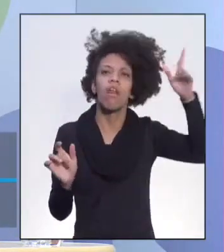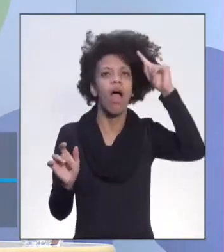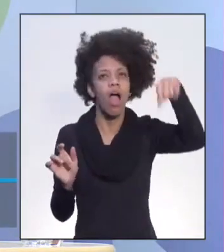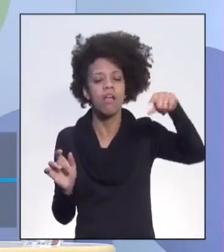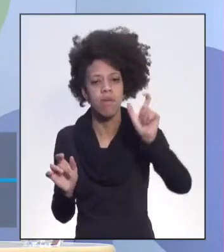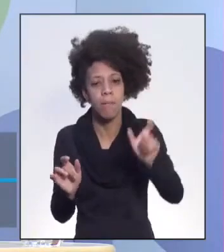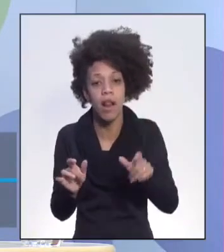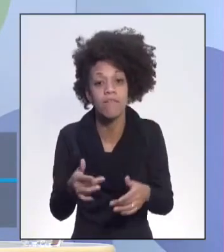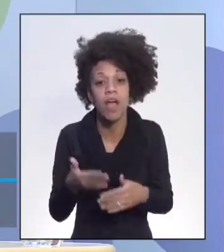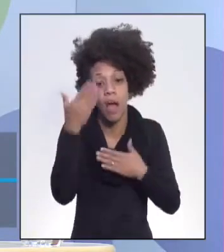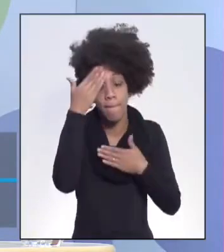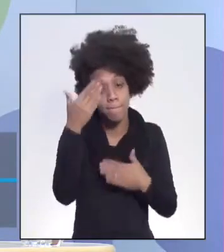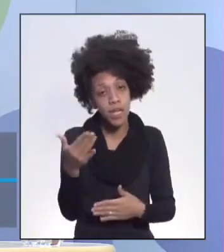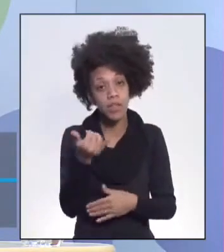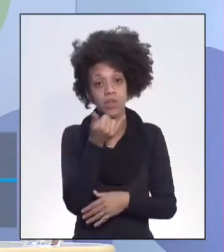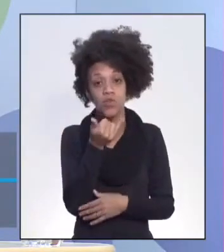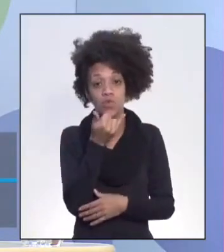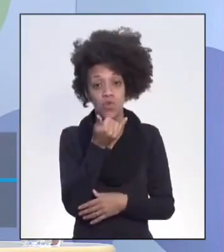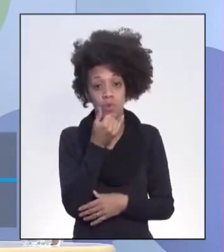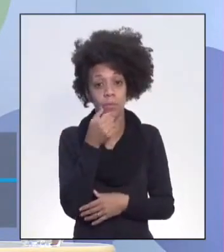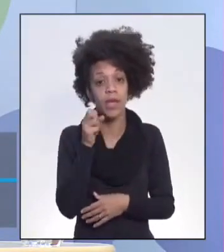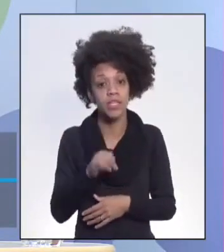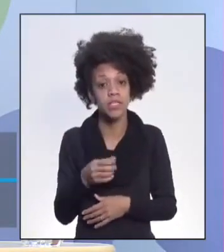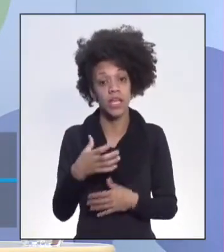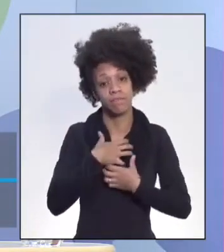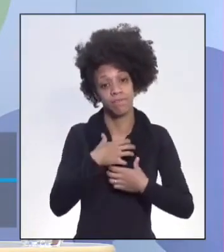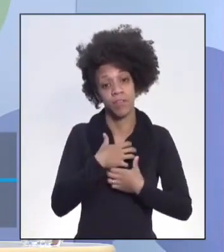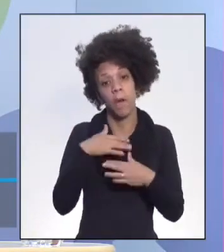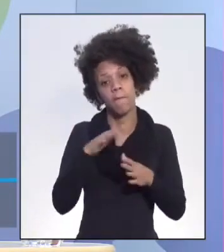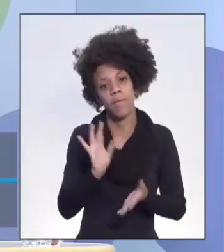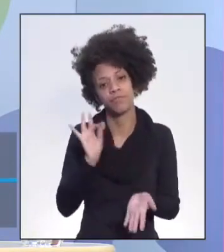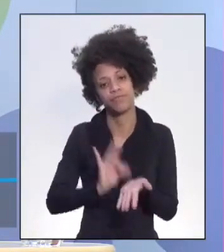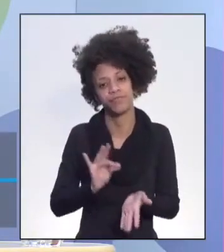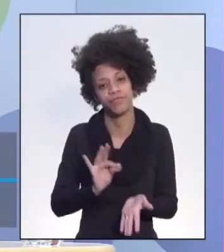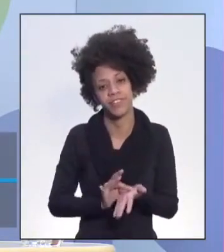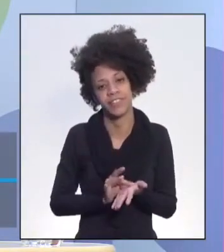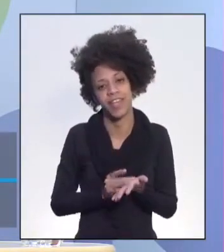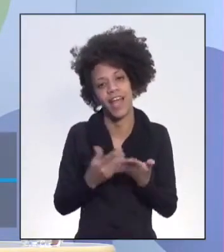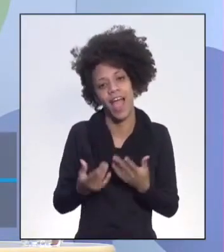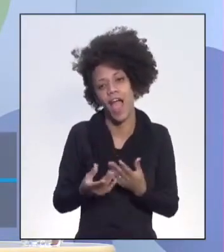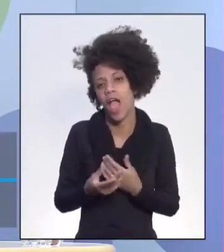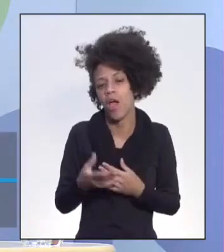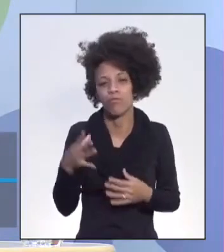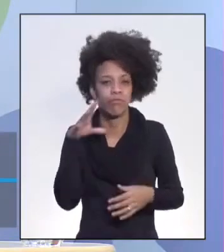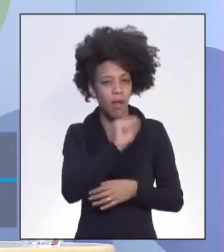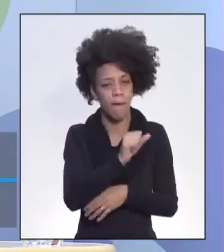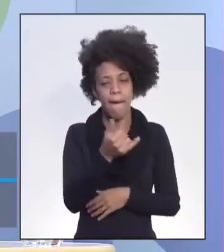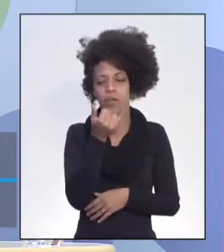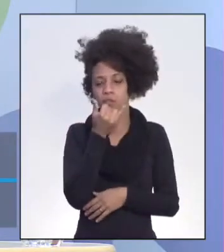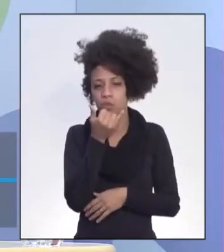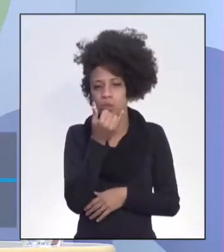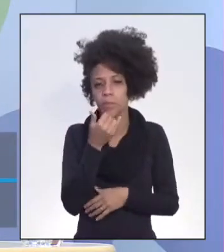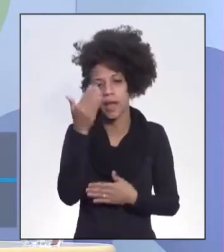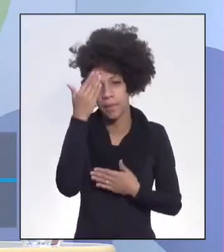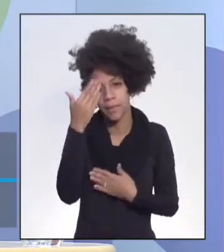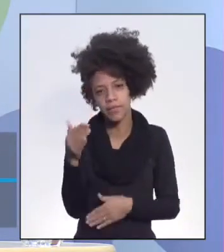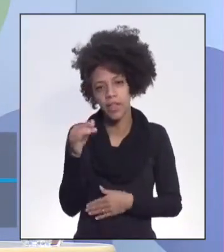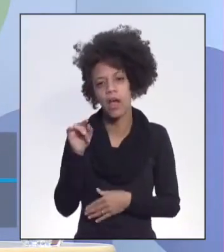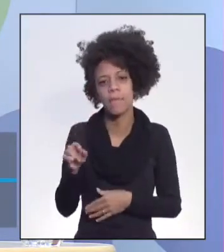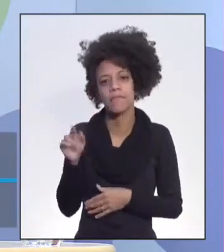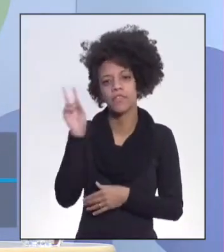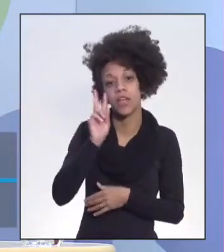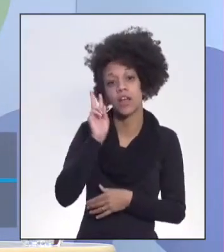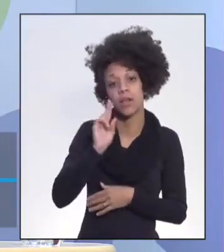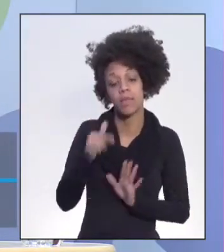cabeça. Eu agradeço muito, peço desculpas se alguém ficou chateado, mas realmente é o automático. Eu peço desculpas e agradeço por vocês terem me